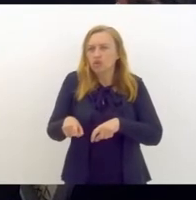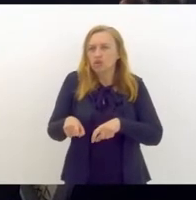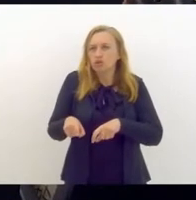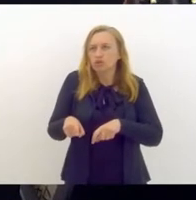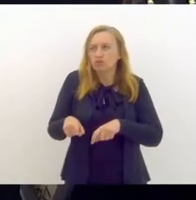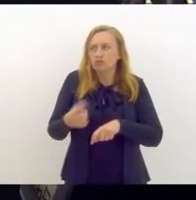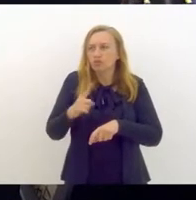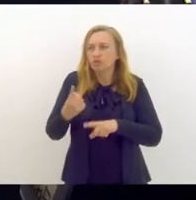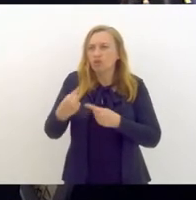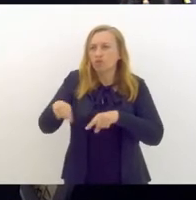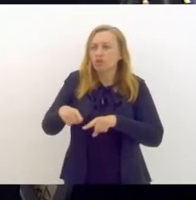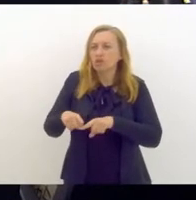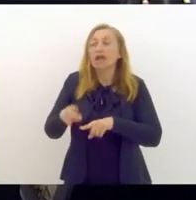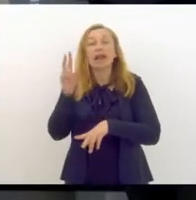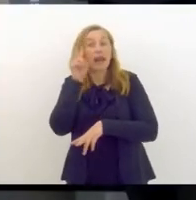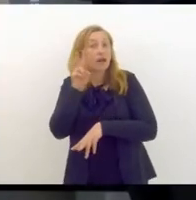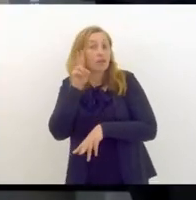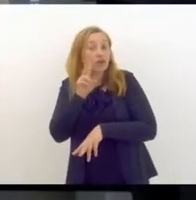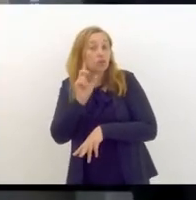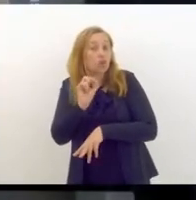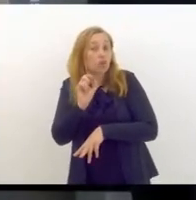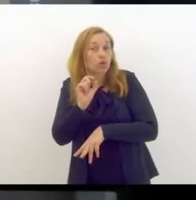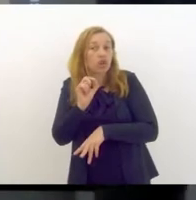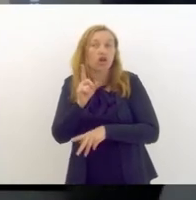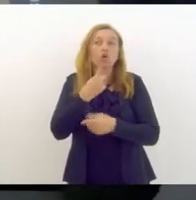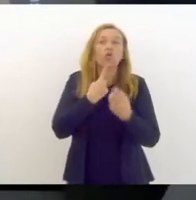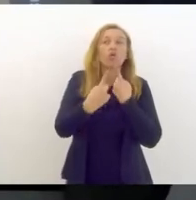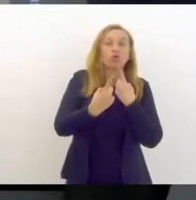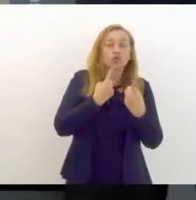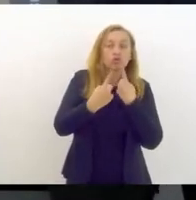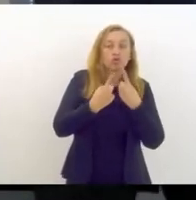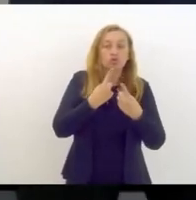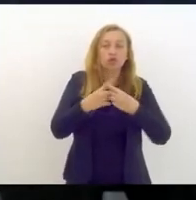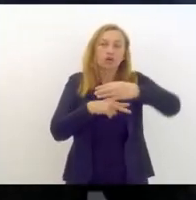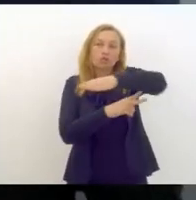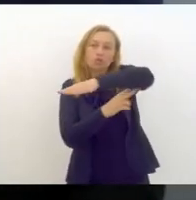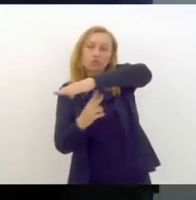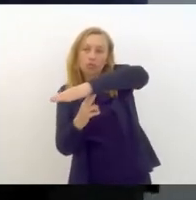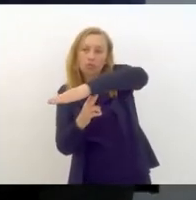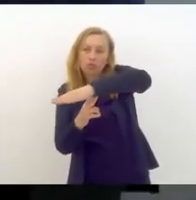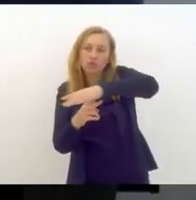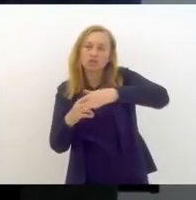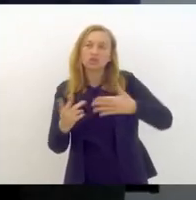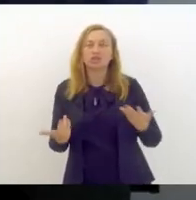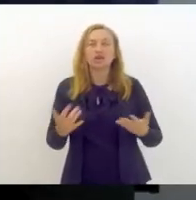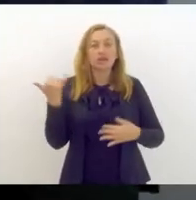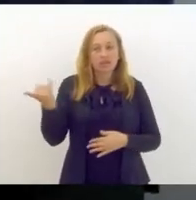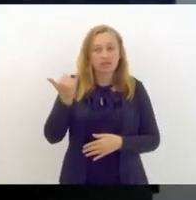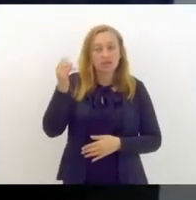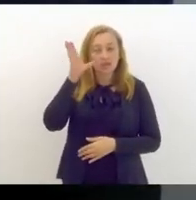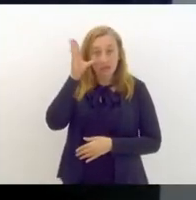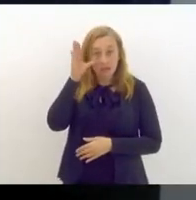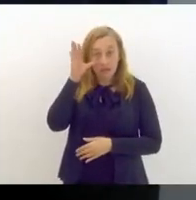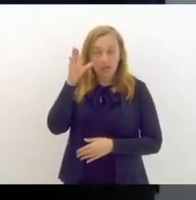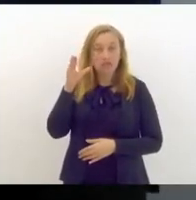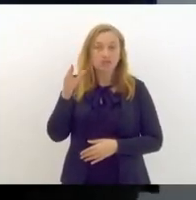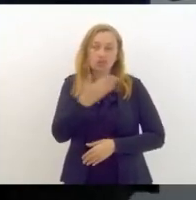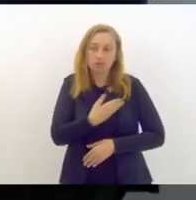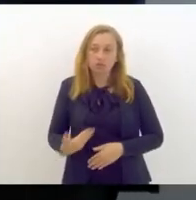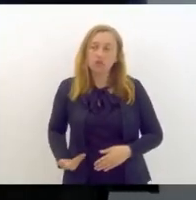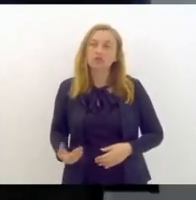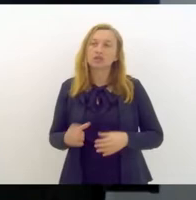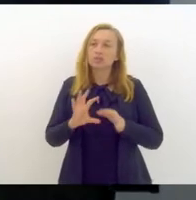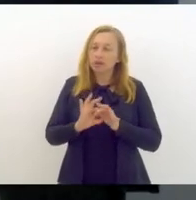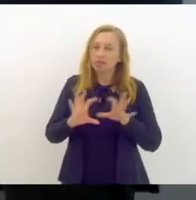foi contra. Lembrando que rodovias, pontes, estradas são de relevante interesse público, existe